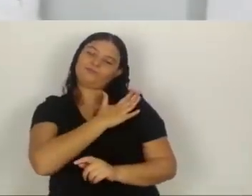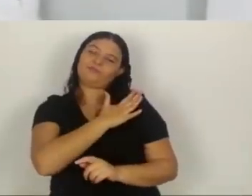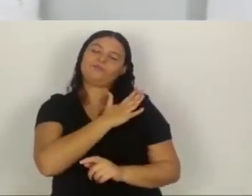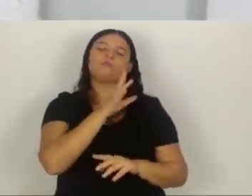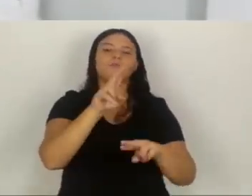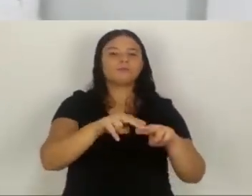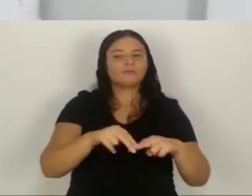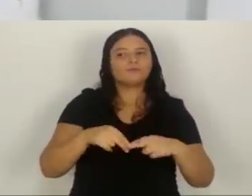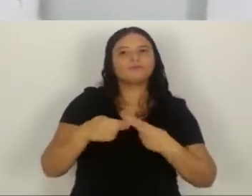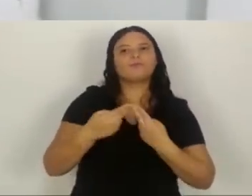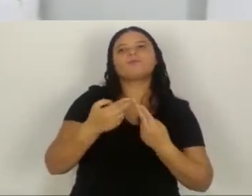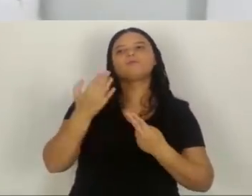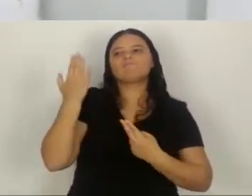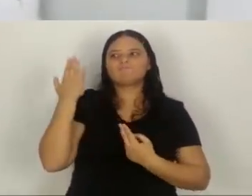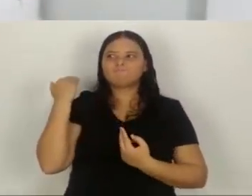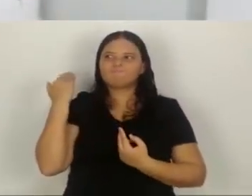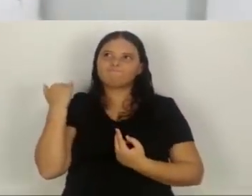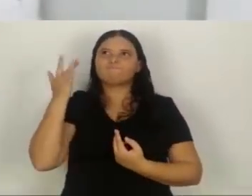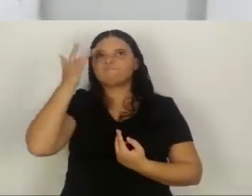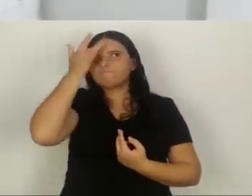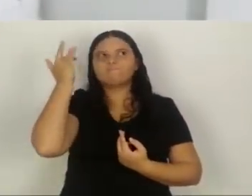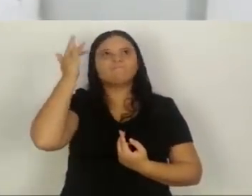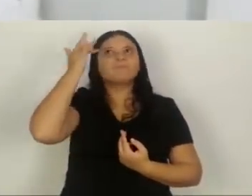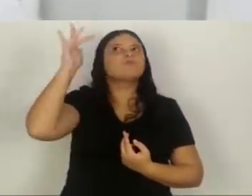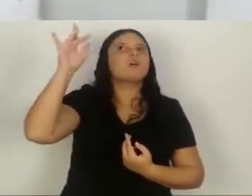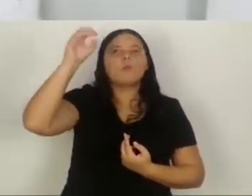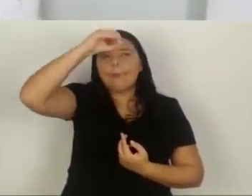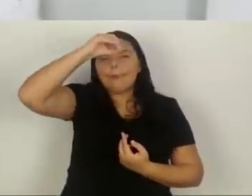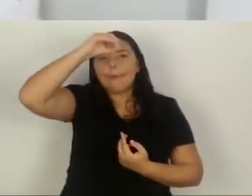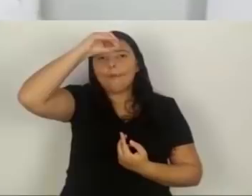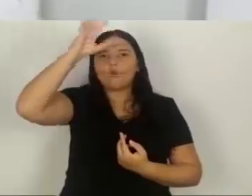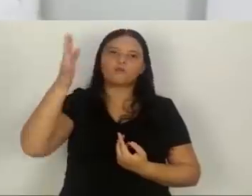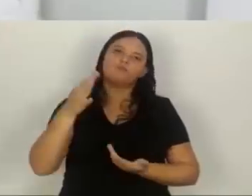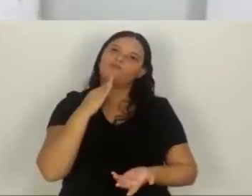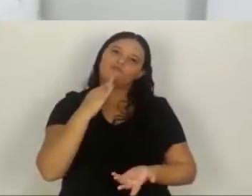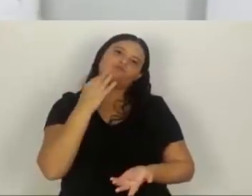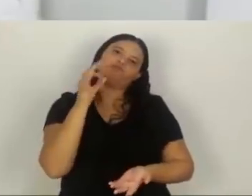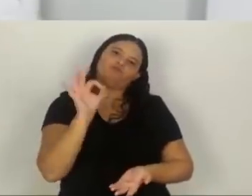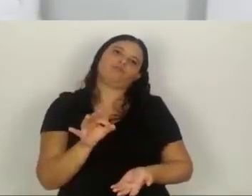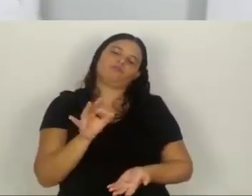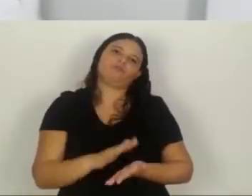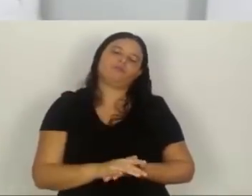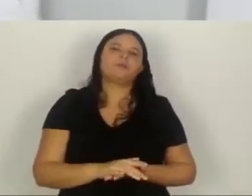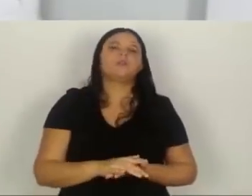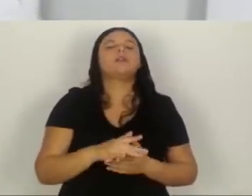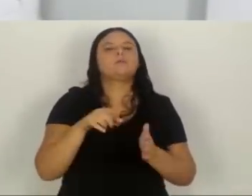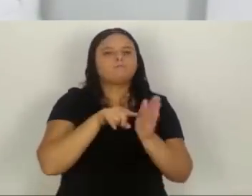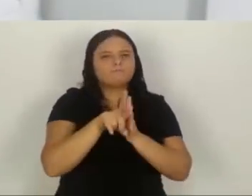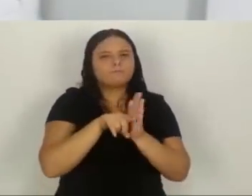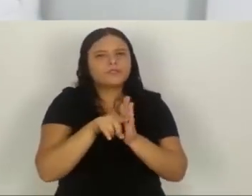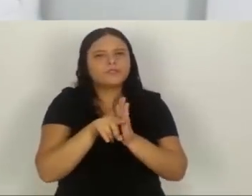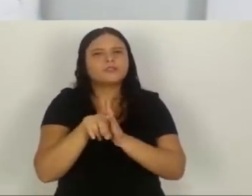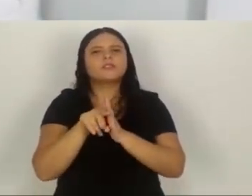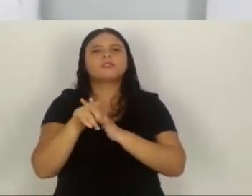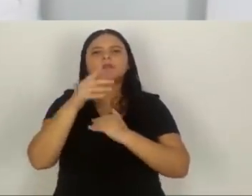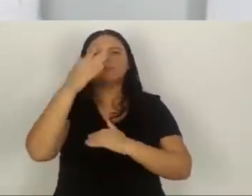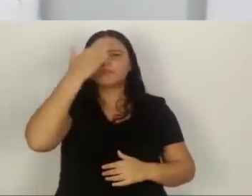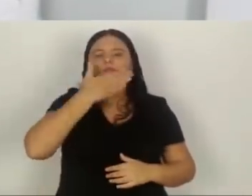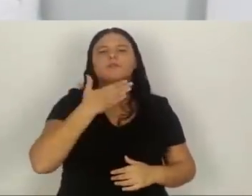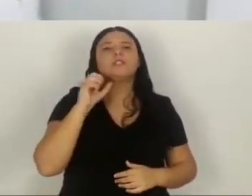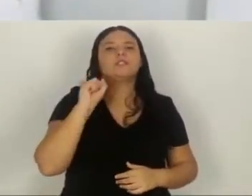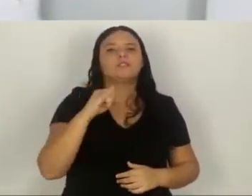ele existe lado a lado com o desconhecimento, com a ignorância a respeito daquilo. Olha, pesquisas mostram que